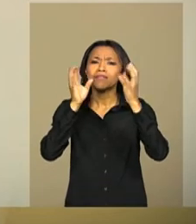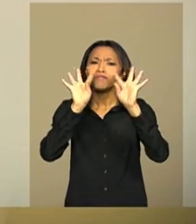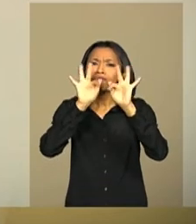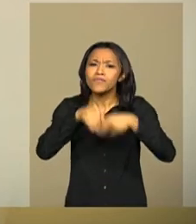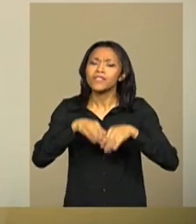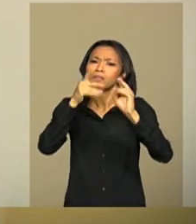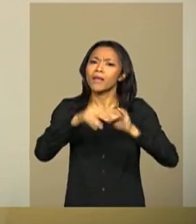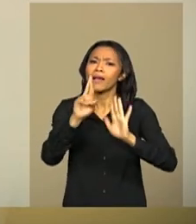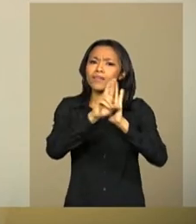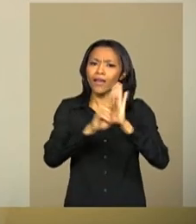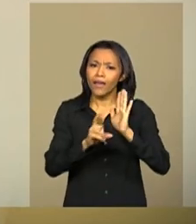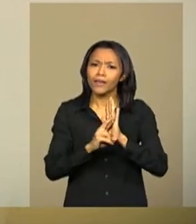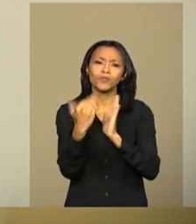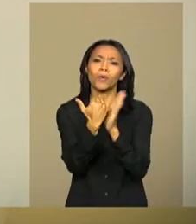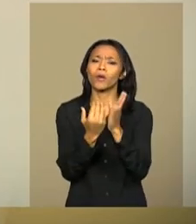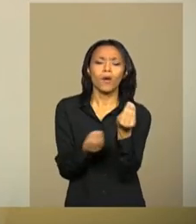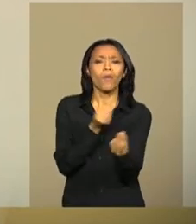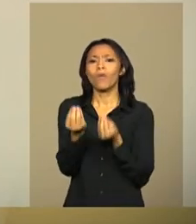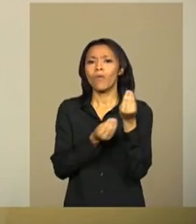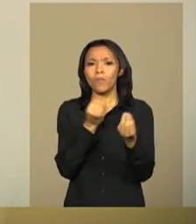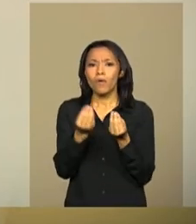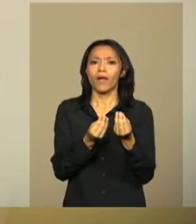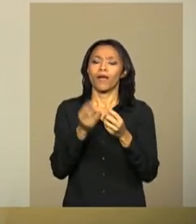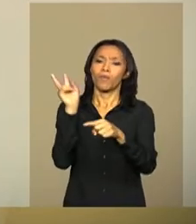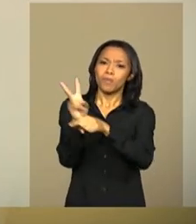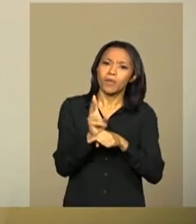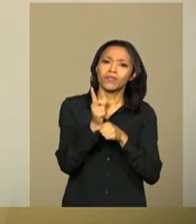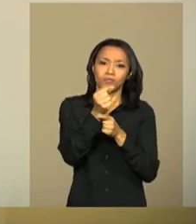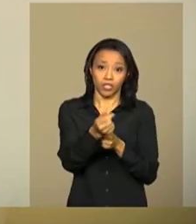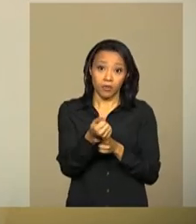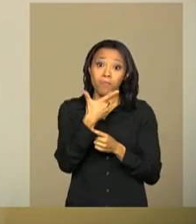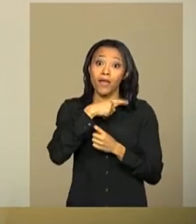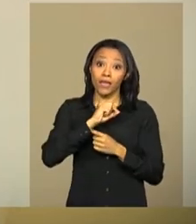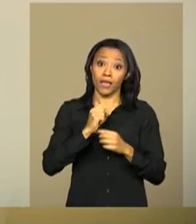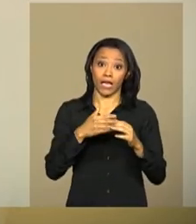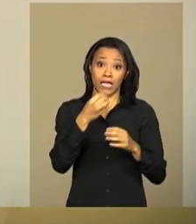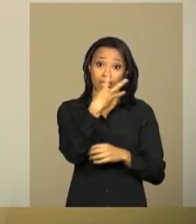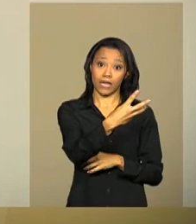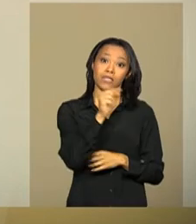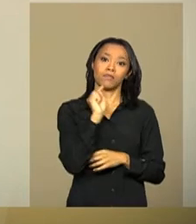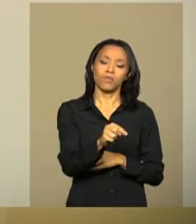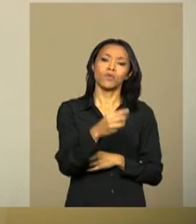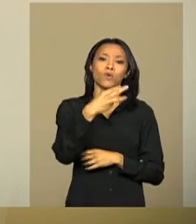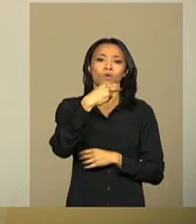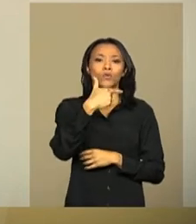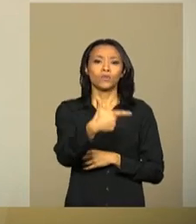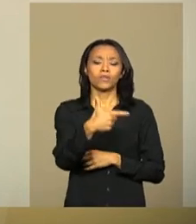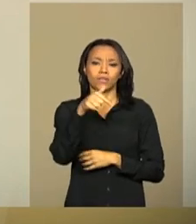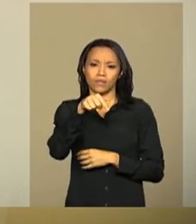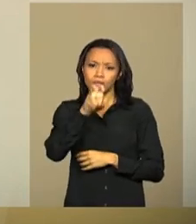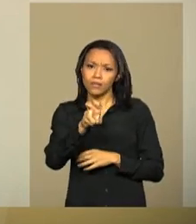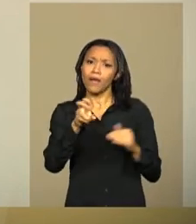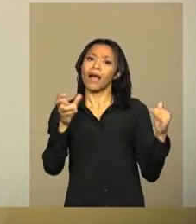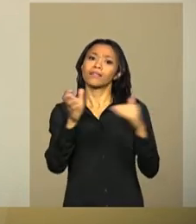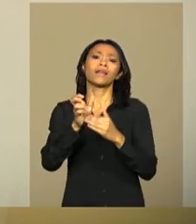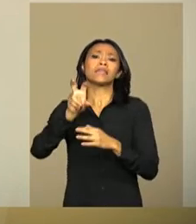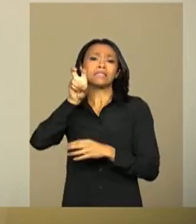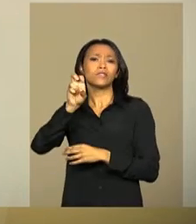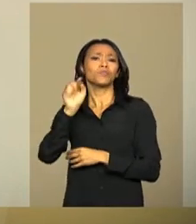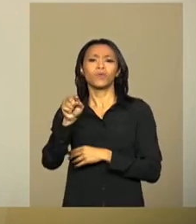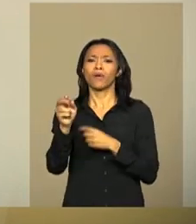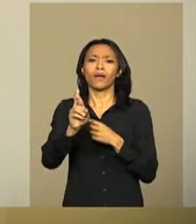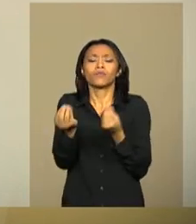explicar as regras do Minha Casa Minha Vida Qual é o financiamento para quem ganha de 3270 e até r$